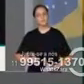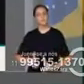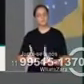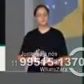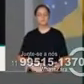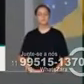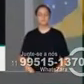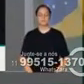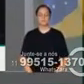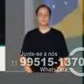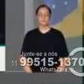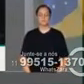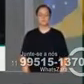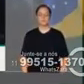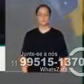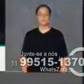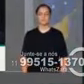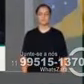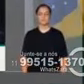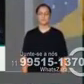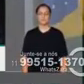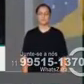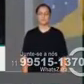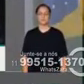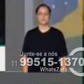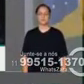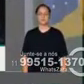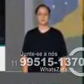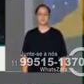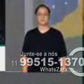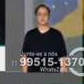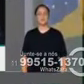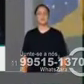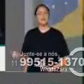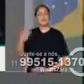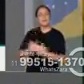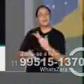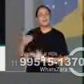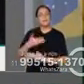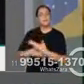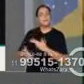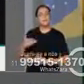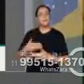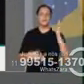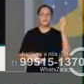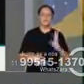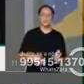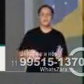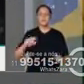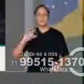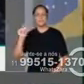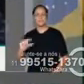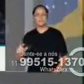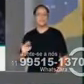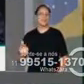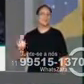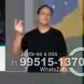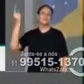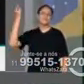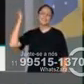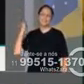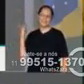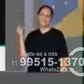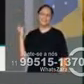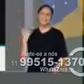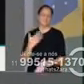ela a relação brasil e itália é uma relação histórica mas eu gostaria de destacar aqui o